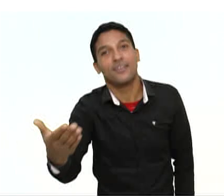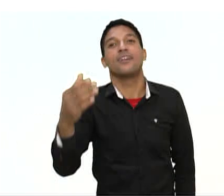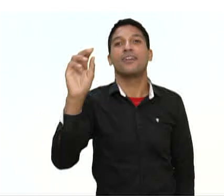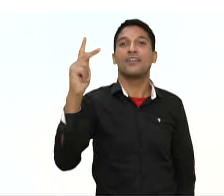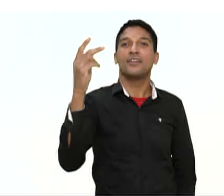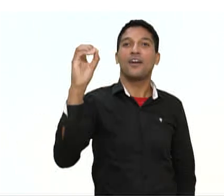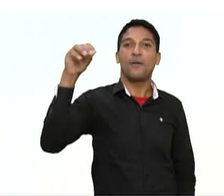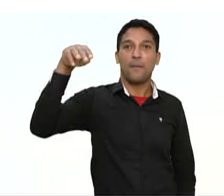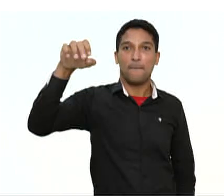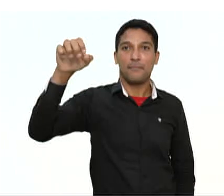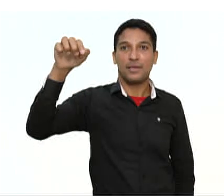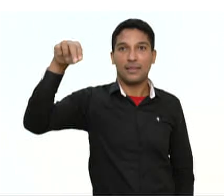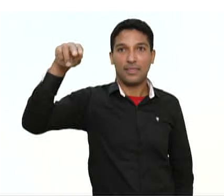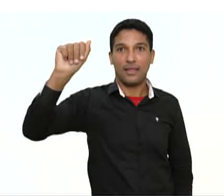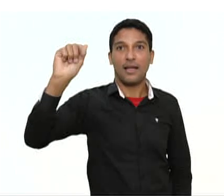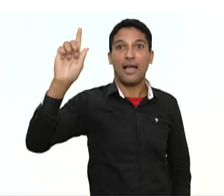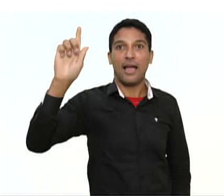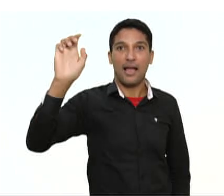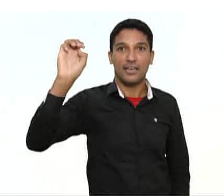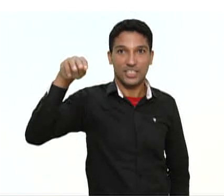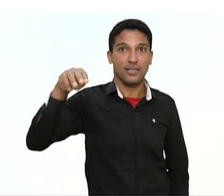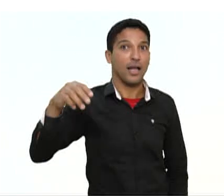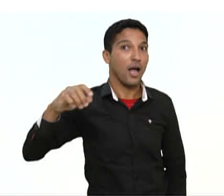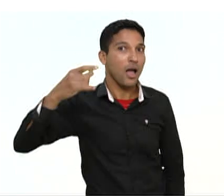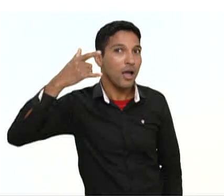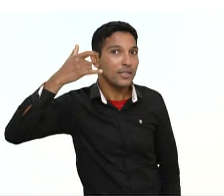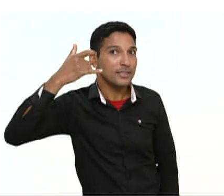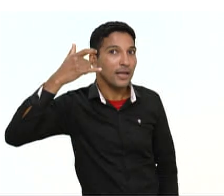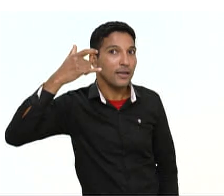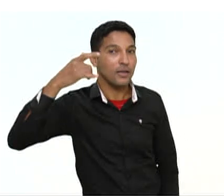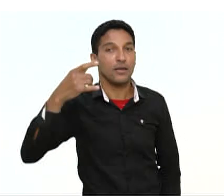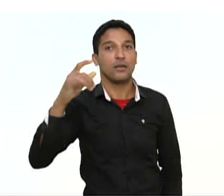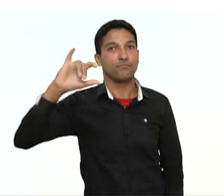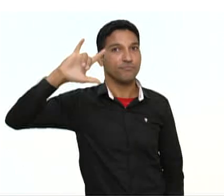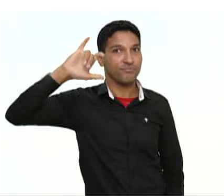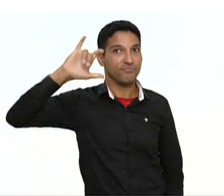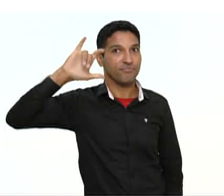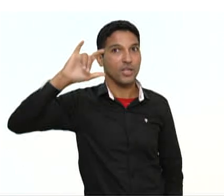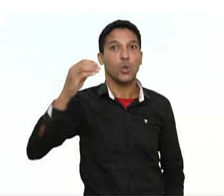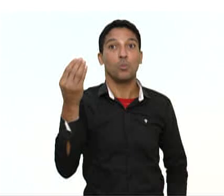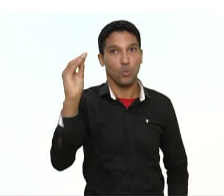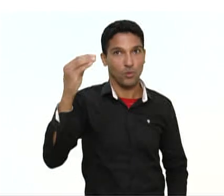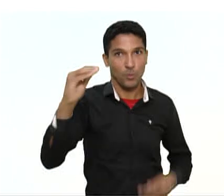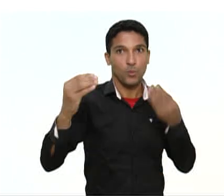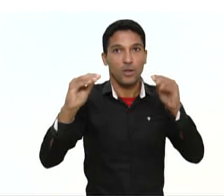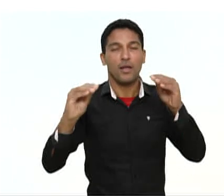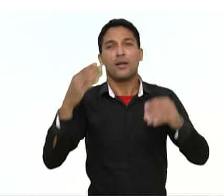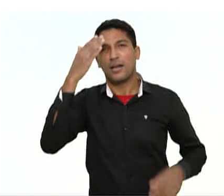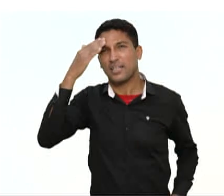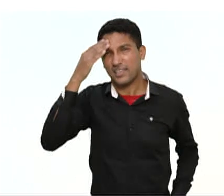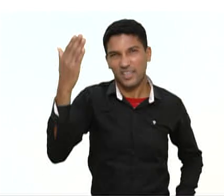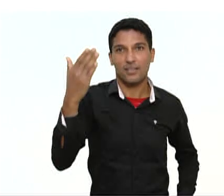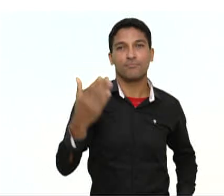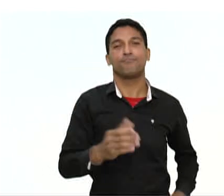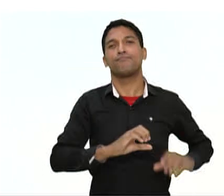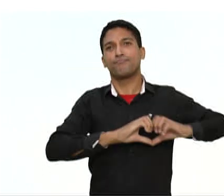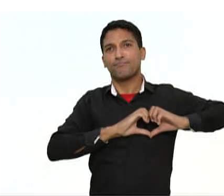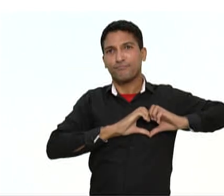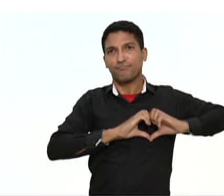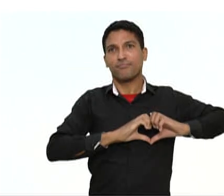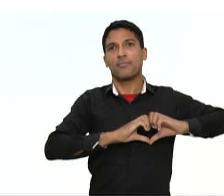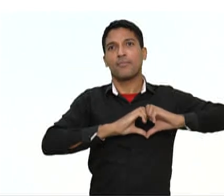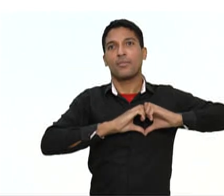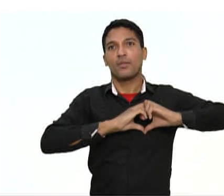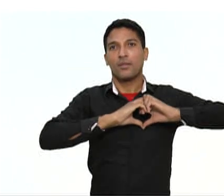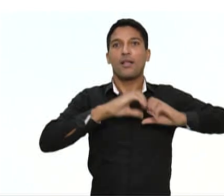Instagram eu coloquei para vocês, certo? Então agradeço de coração aí a tudo que vocês têm feito por